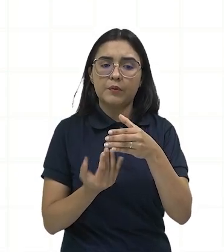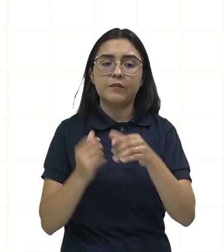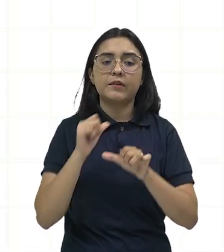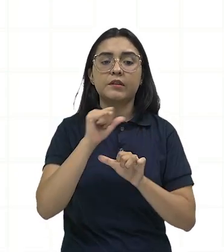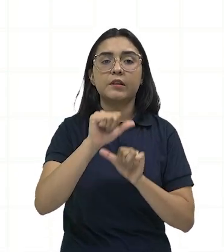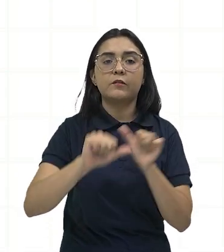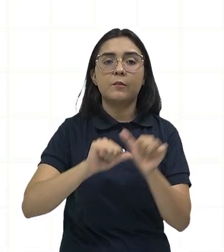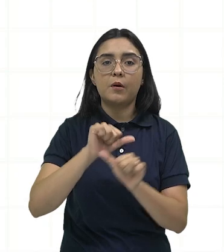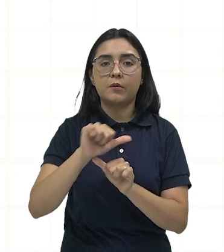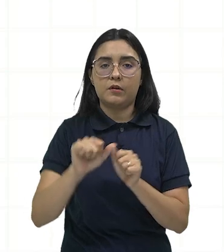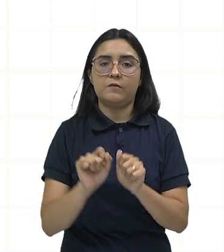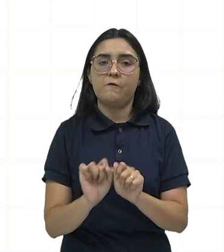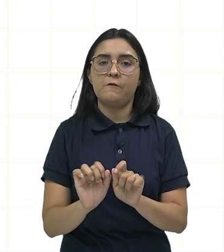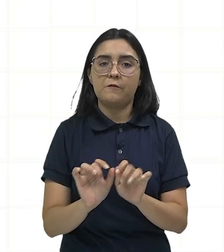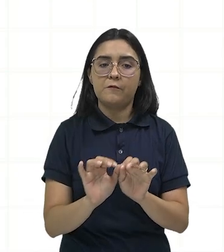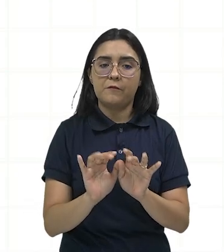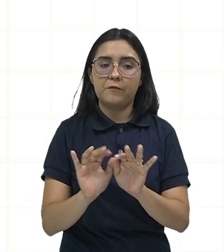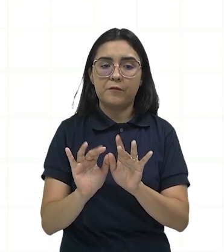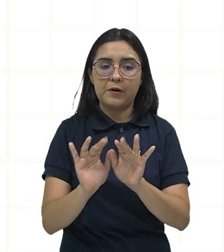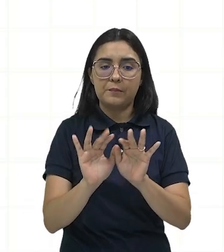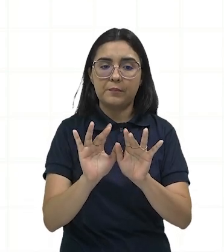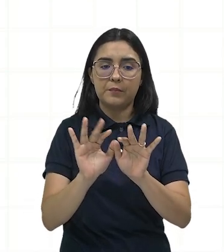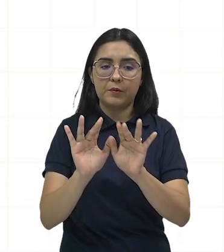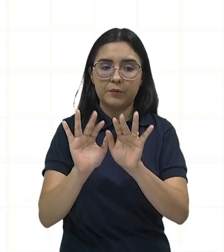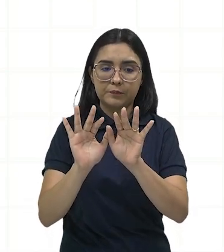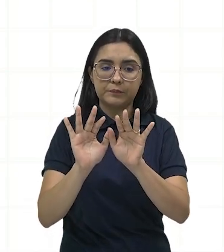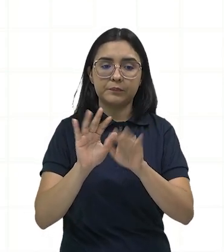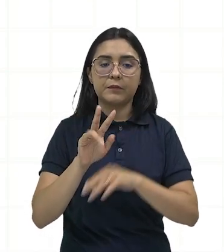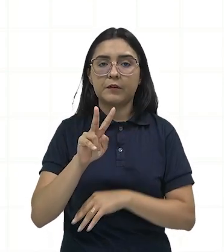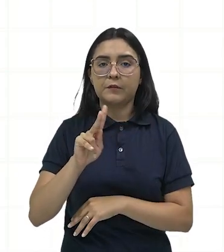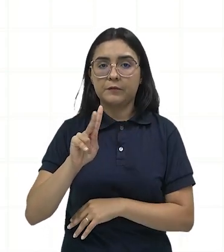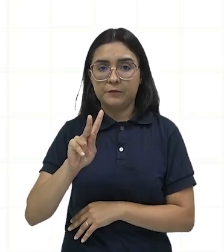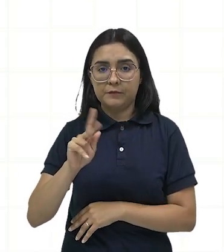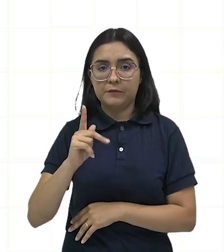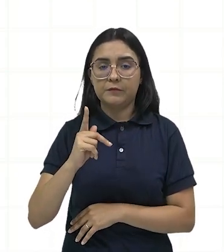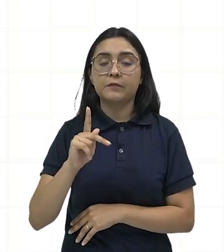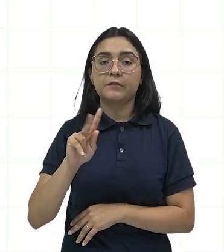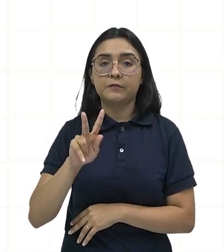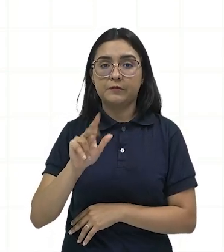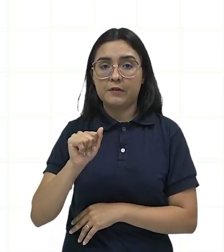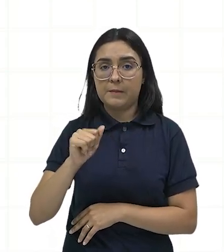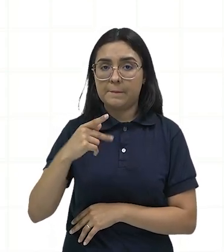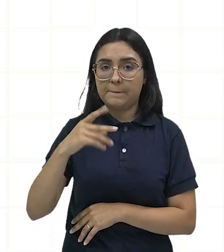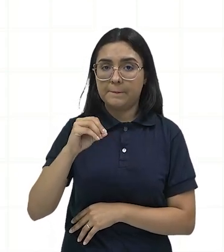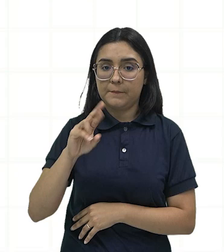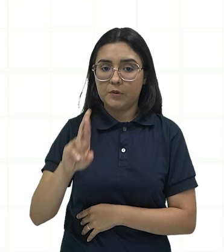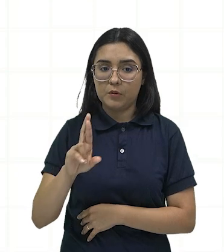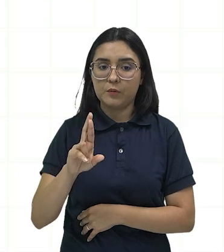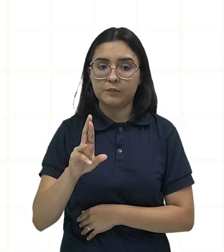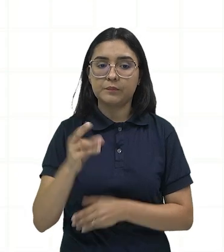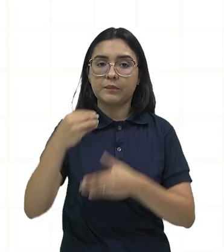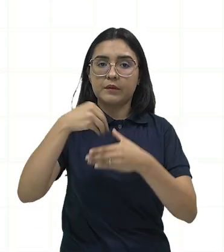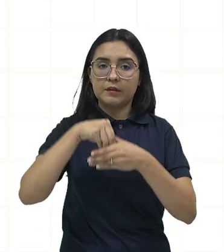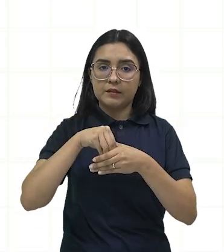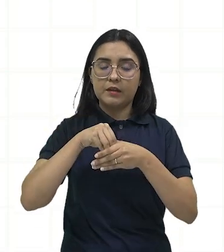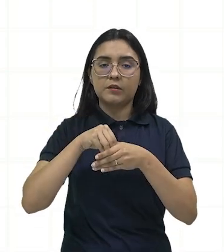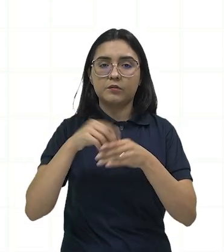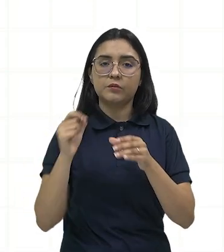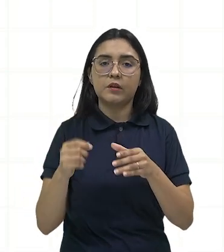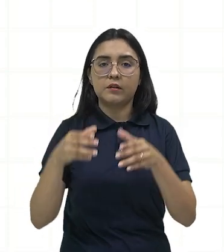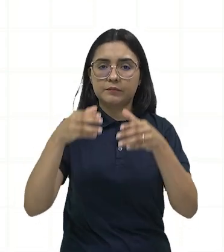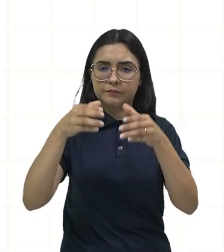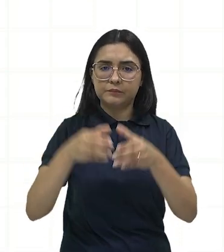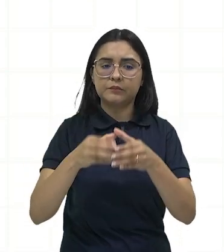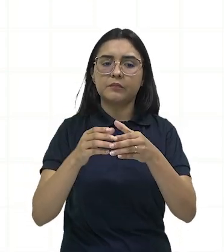virar vapor. E aí, quando essa água vira vapor dentro dessa caldeira,